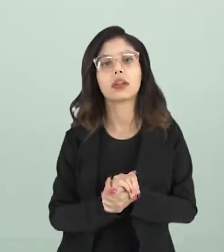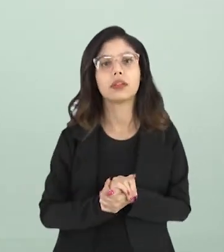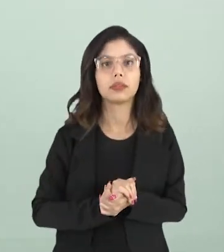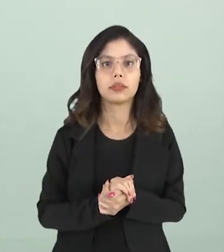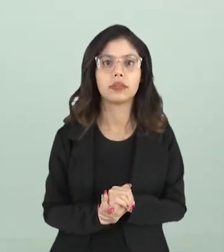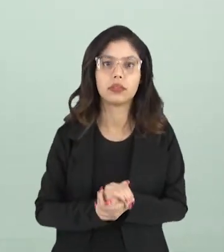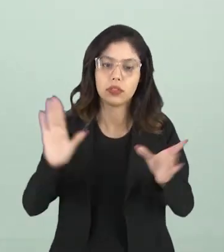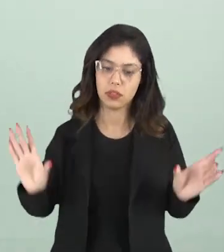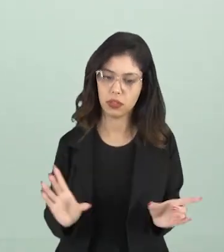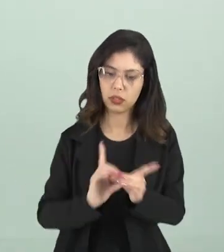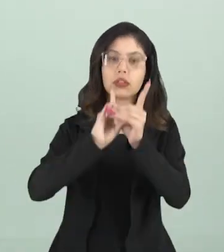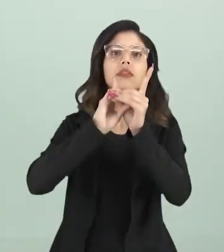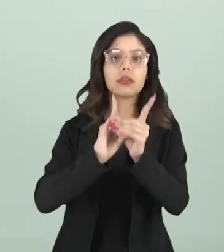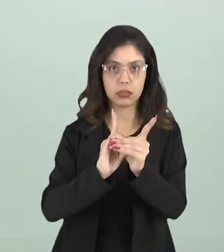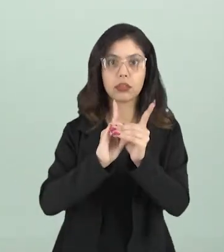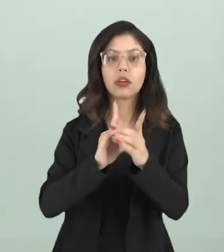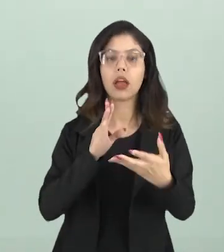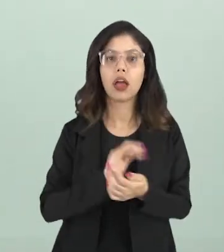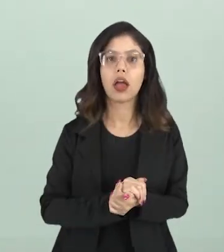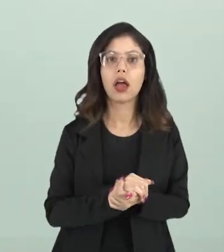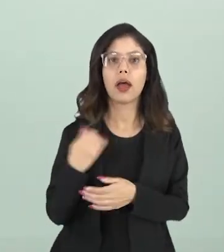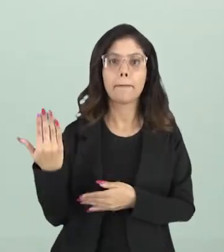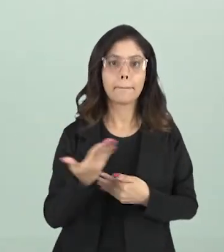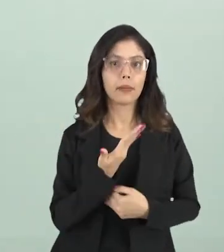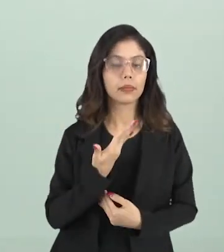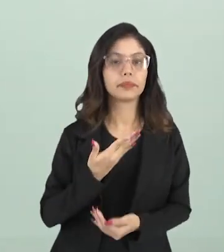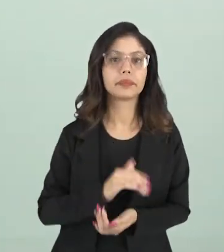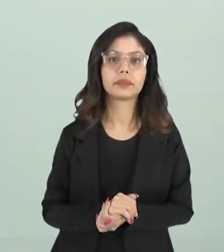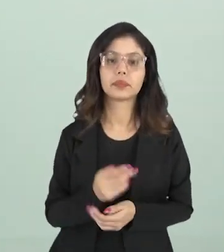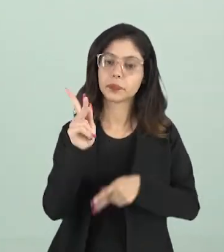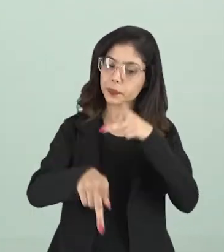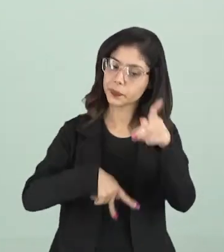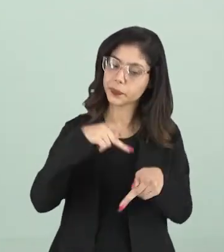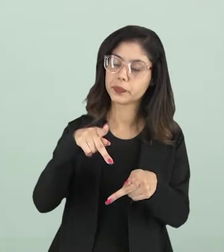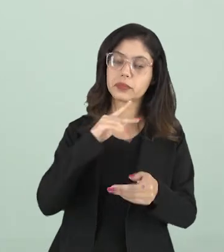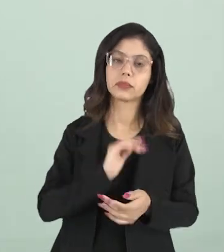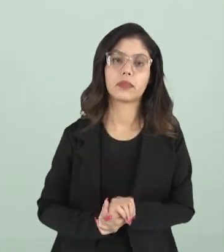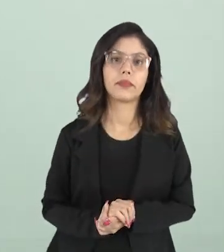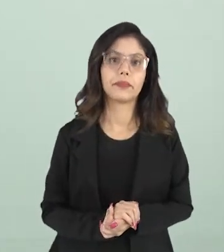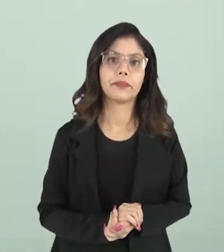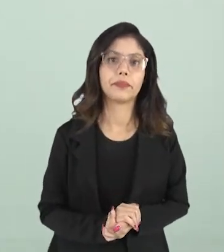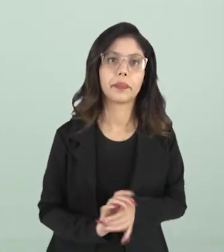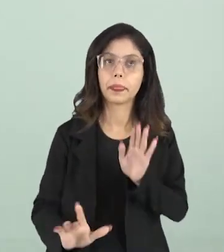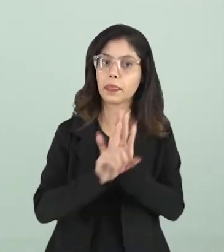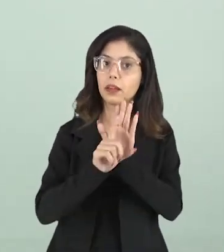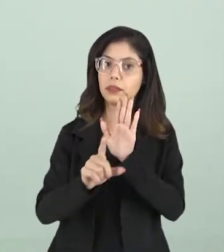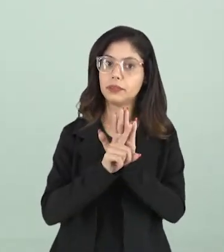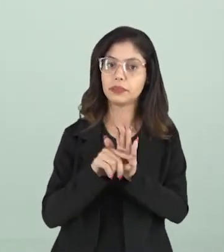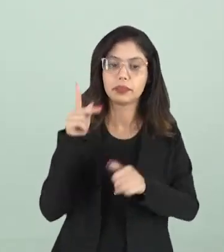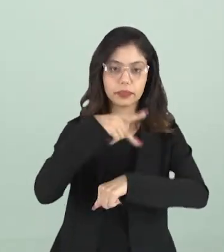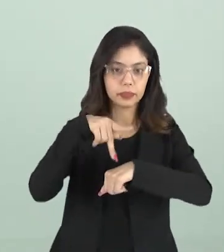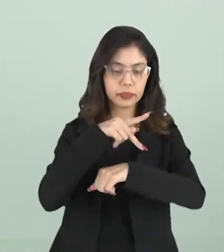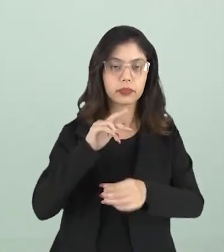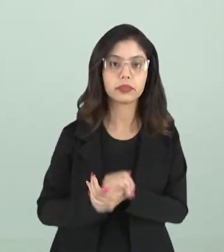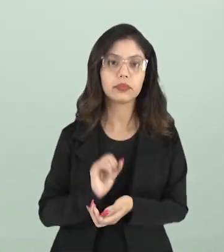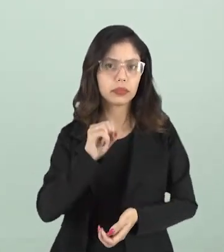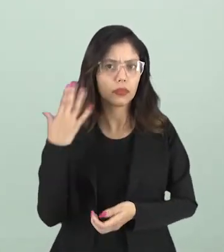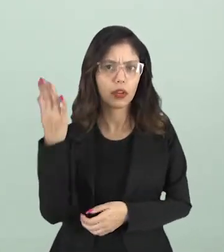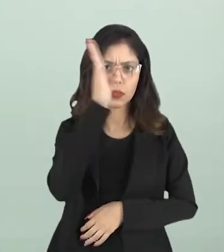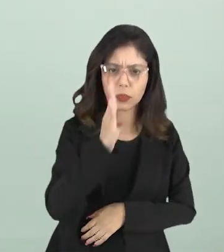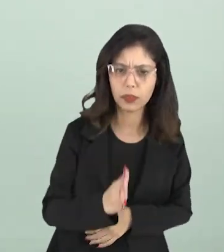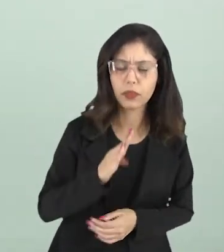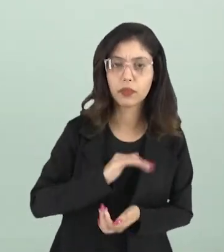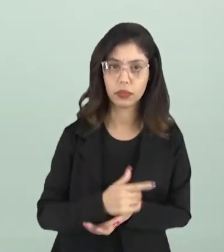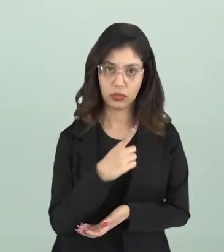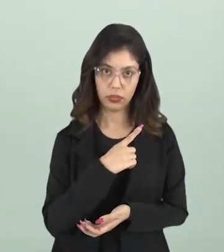está alicerçada na participação popular. A legislação do país, no caso o